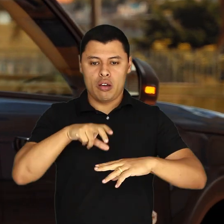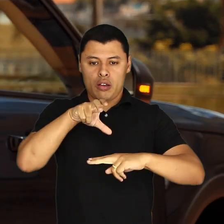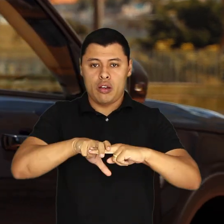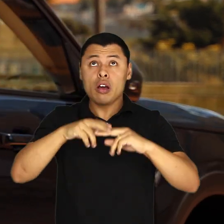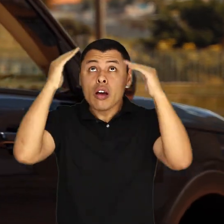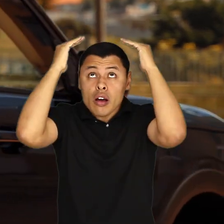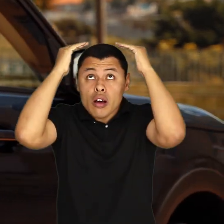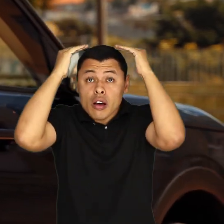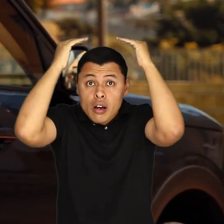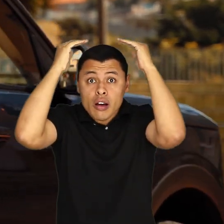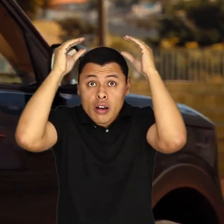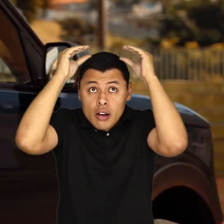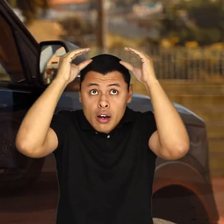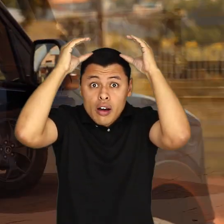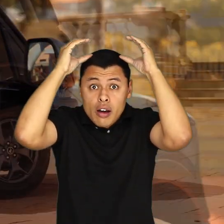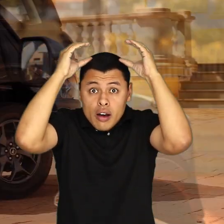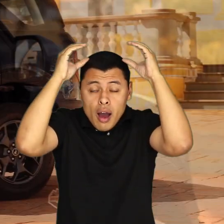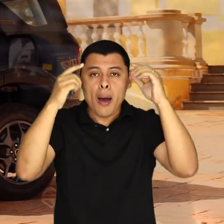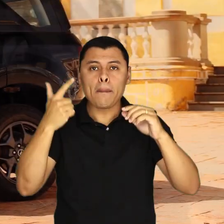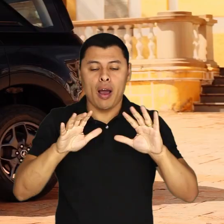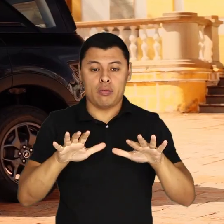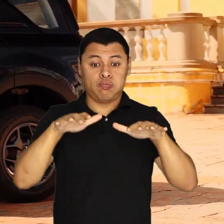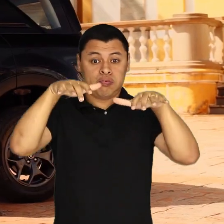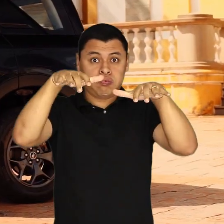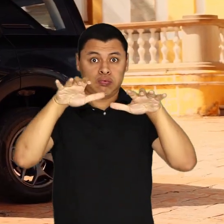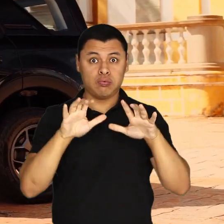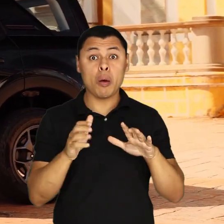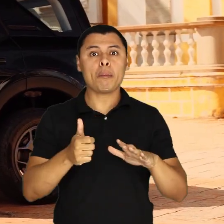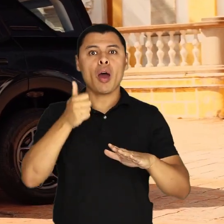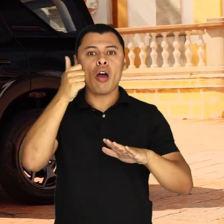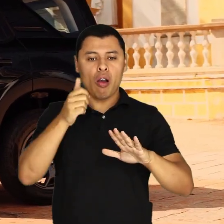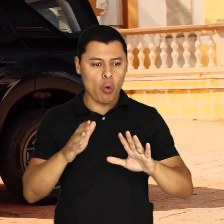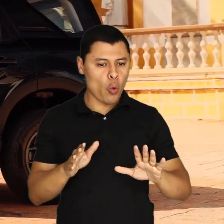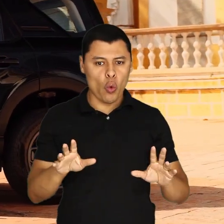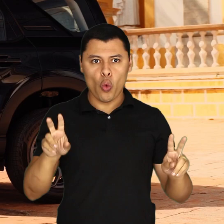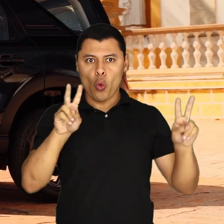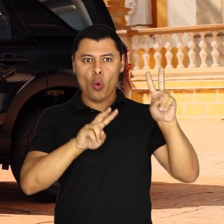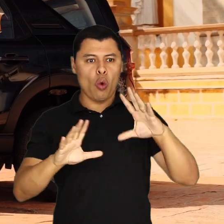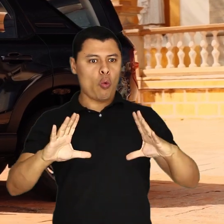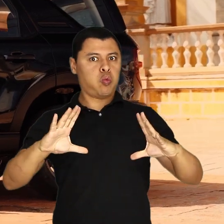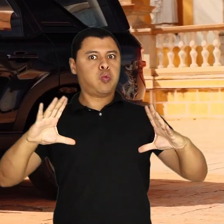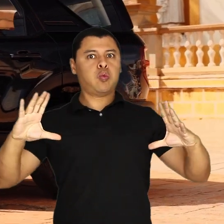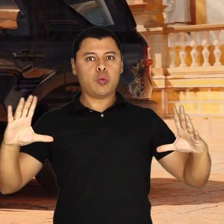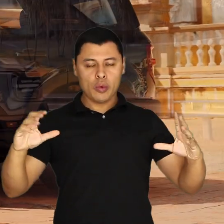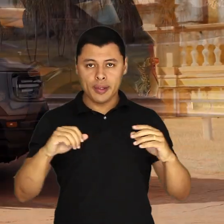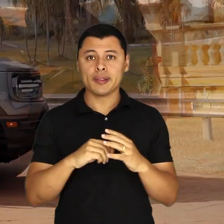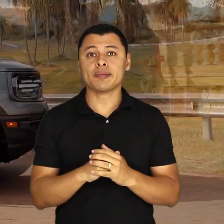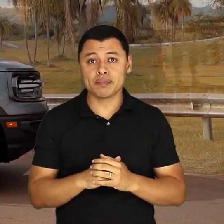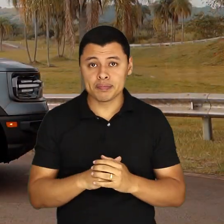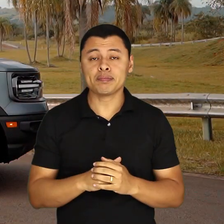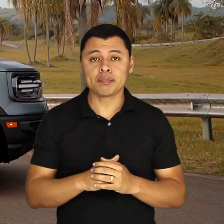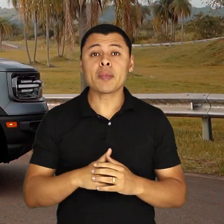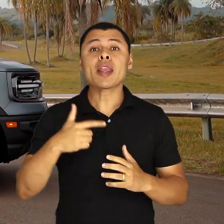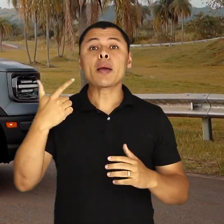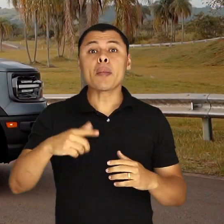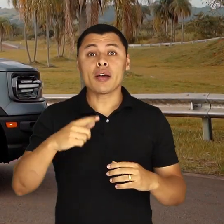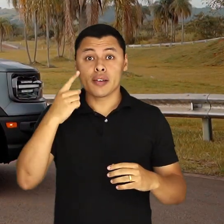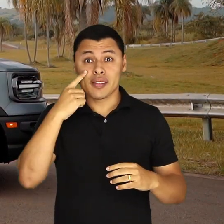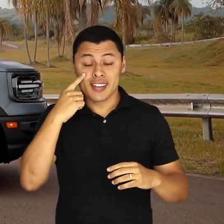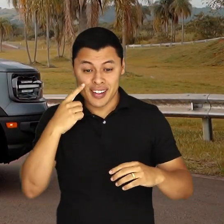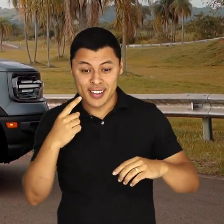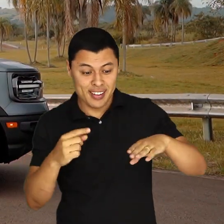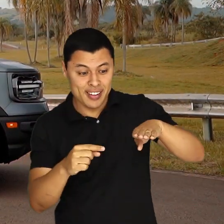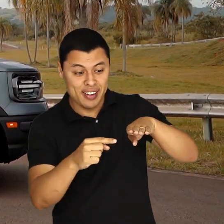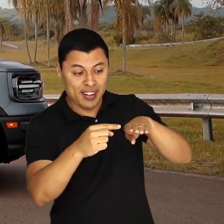para a cabeça dos ocupantes aqui, e também o acesso ao porta-malas, como a gente vai ver daqui a pouquinho, melhora bastante. Esse ângulo também é bom para a gente ver